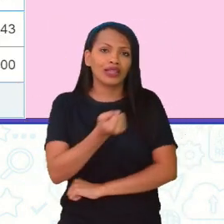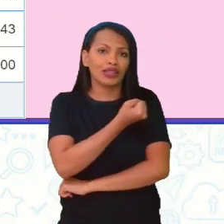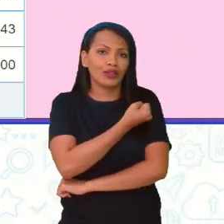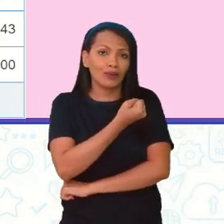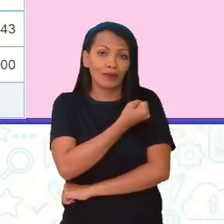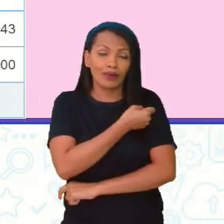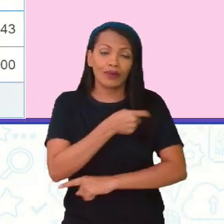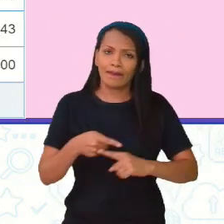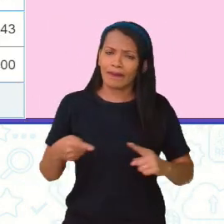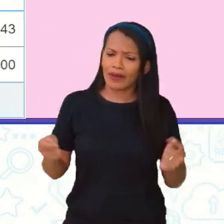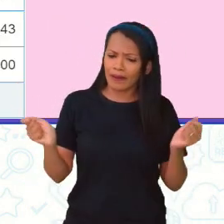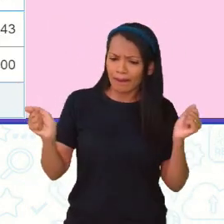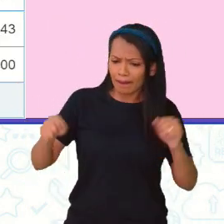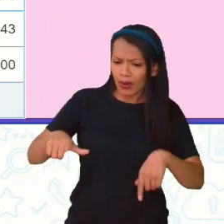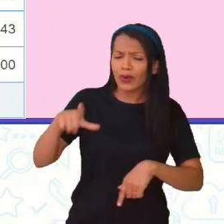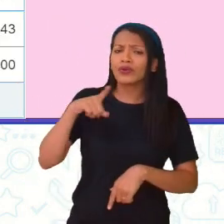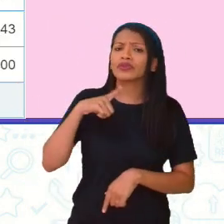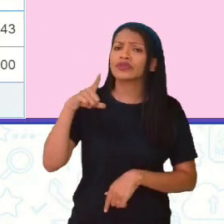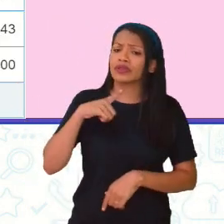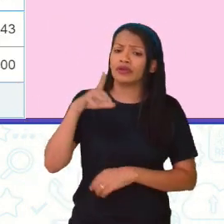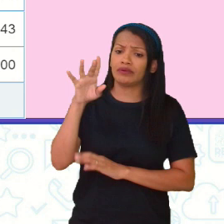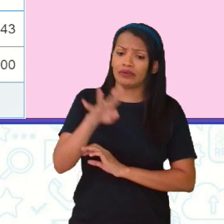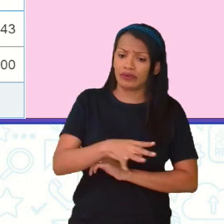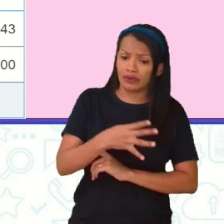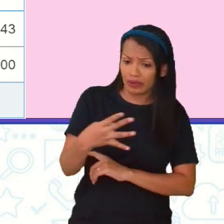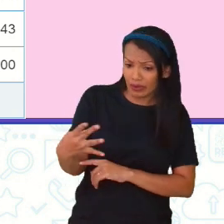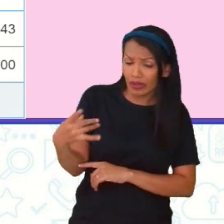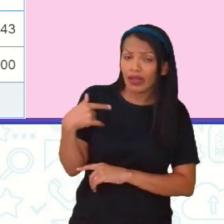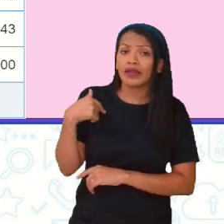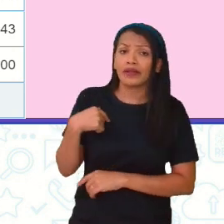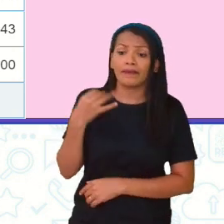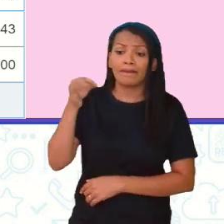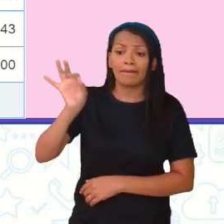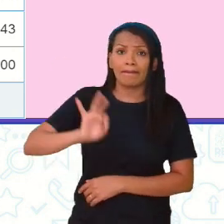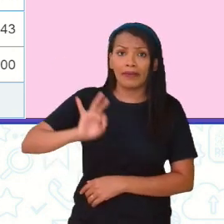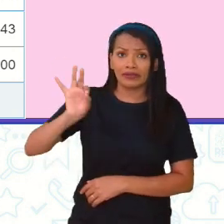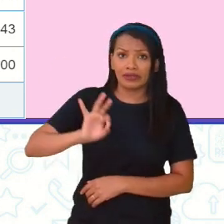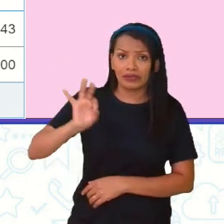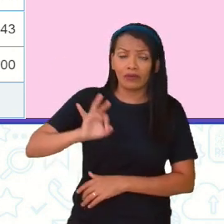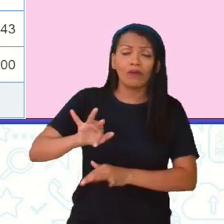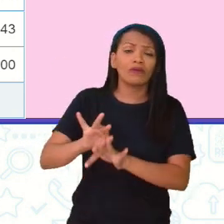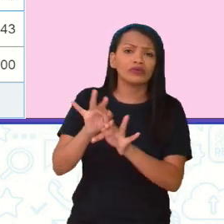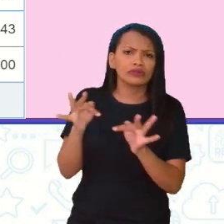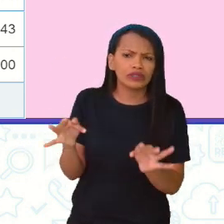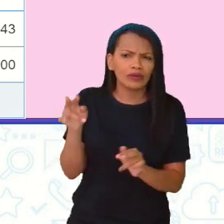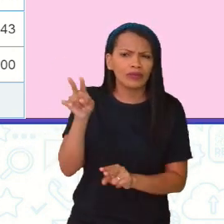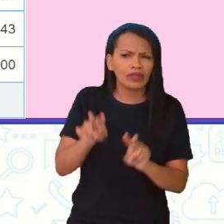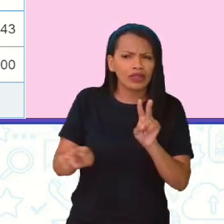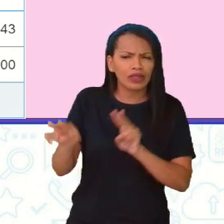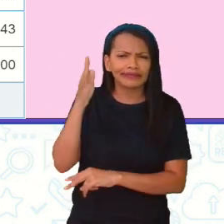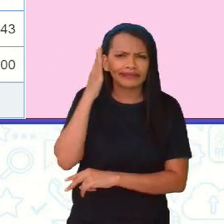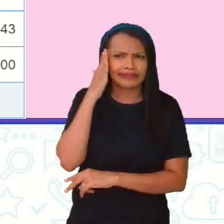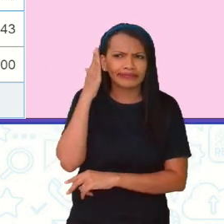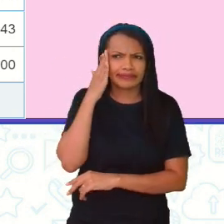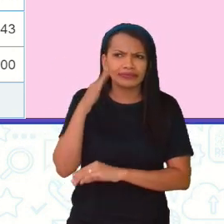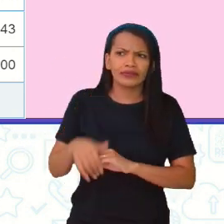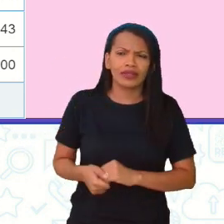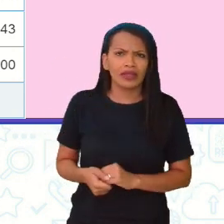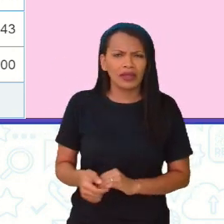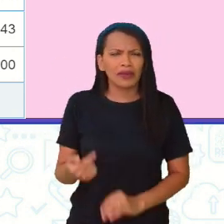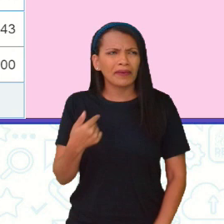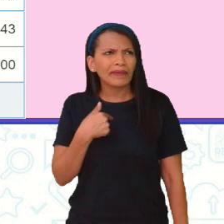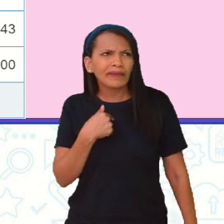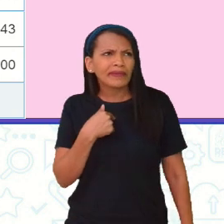mas eu posso ter a tabelinha em percentual, que é mais simples de ler. Olha aí, professora, para que eu